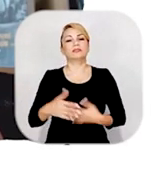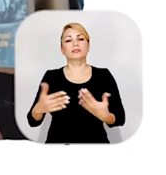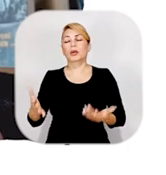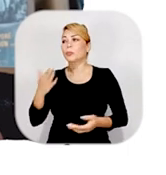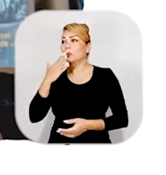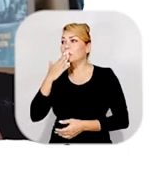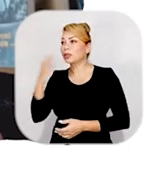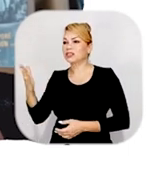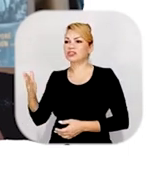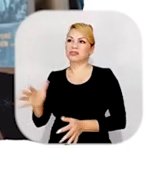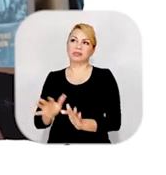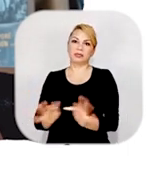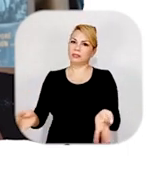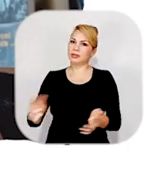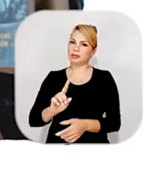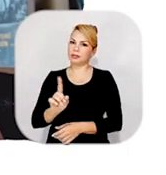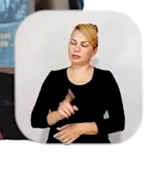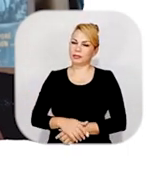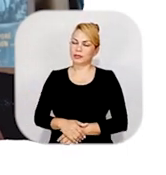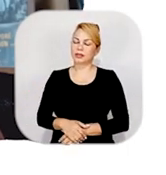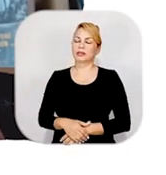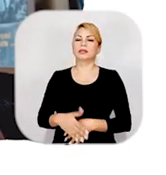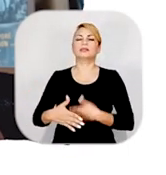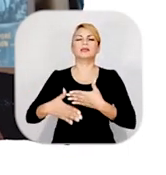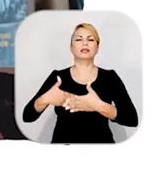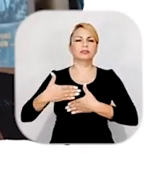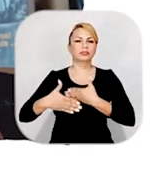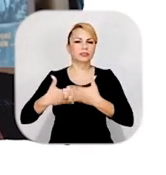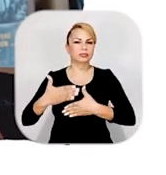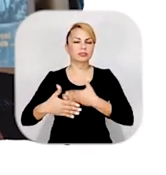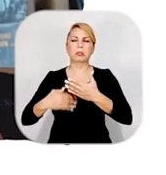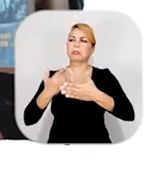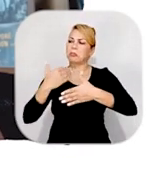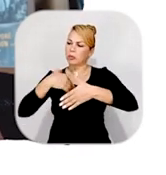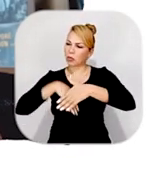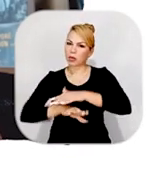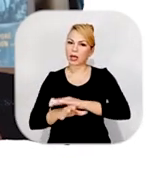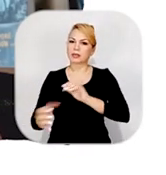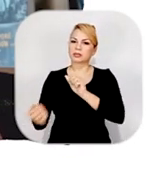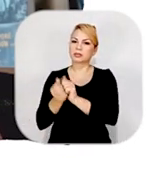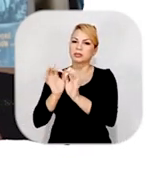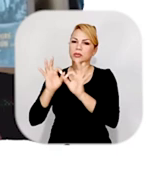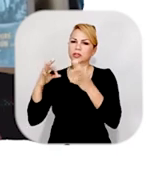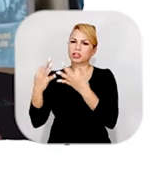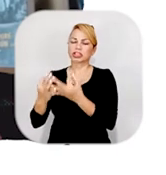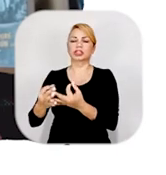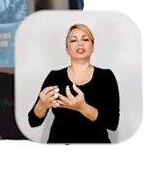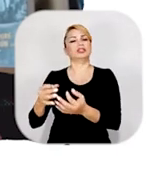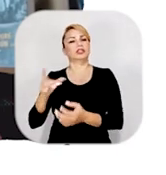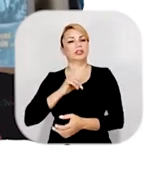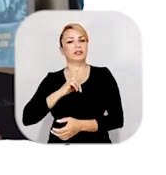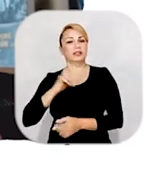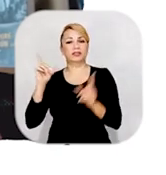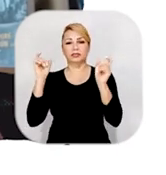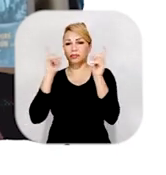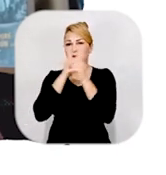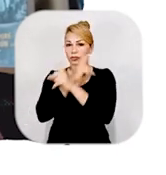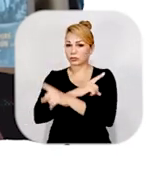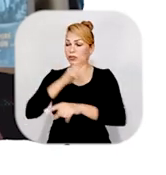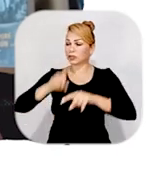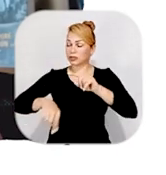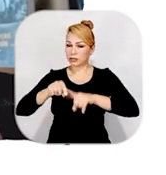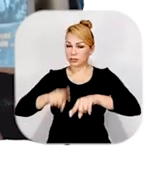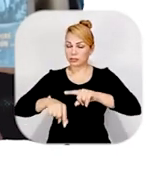pedido qualquer. Né? E aí ficou isso guardado para a família, eles tiveram muita dificuldade, esse material,